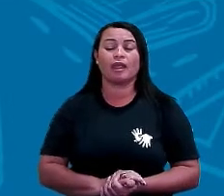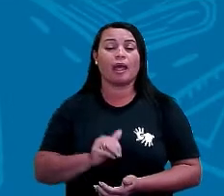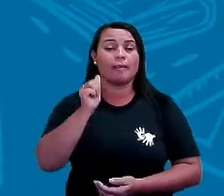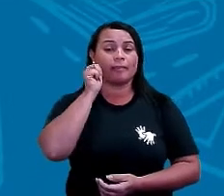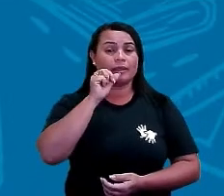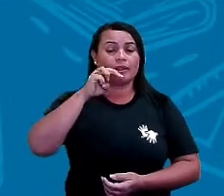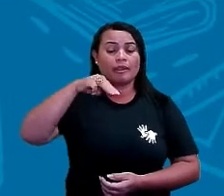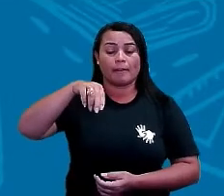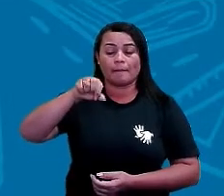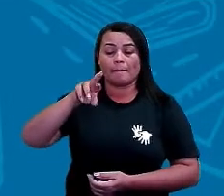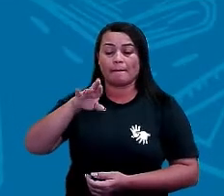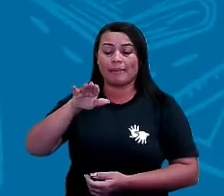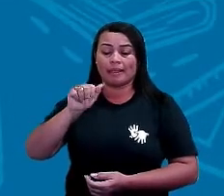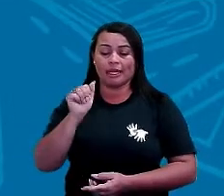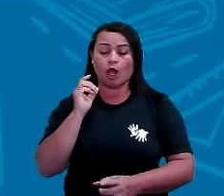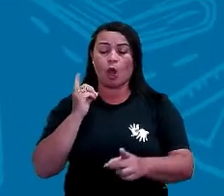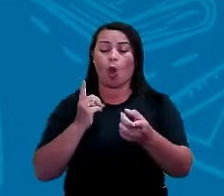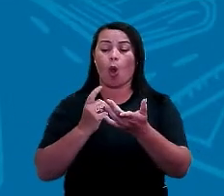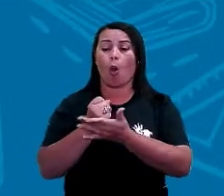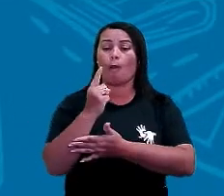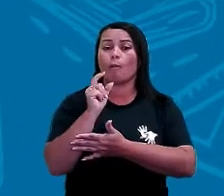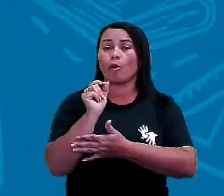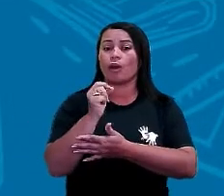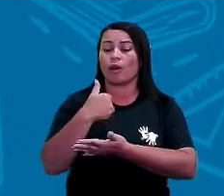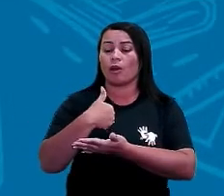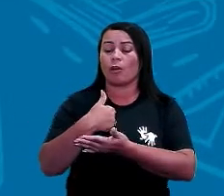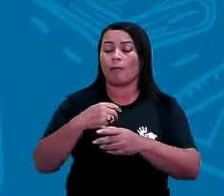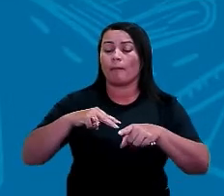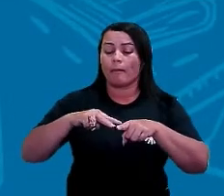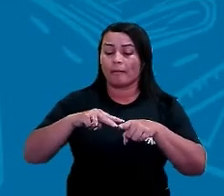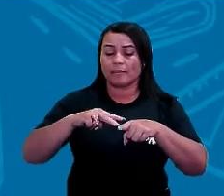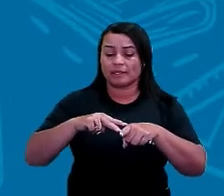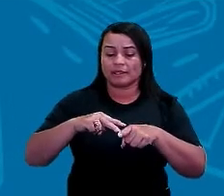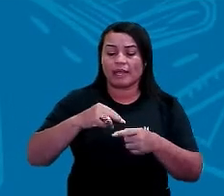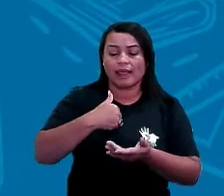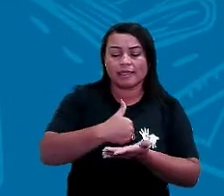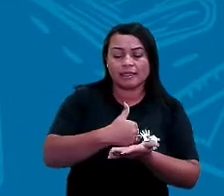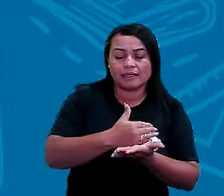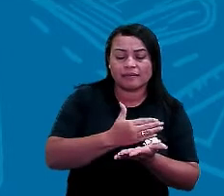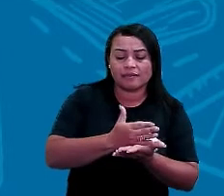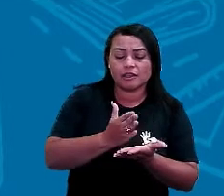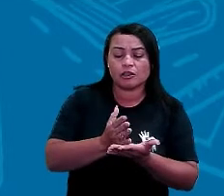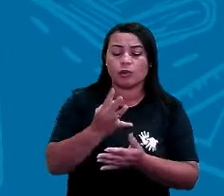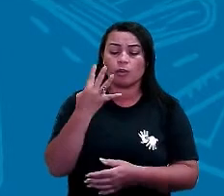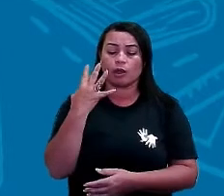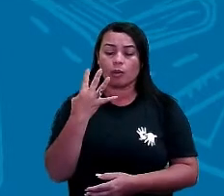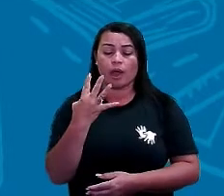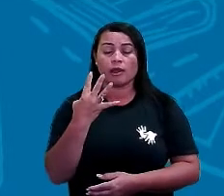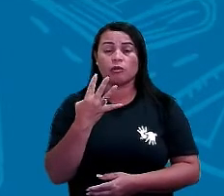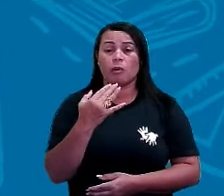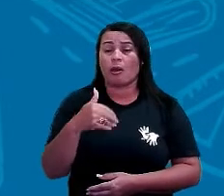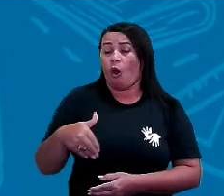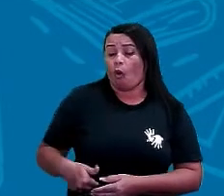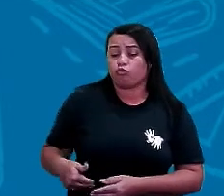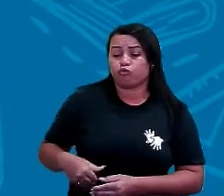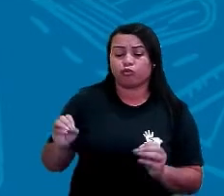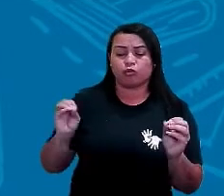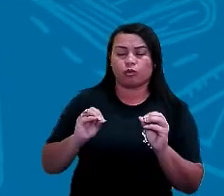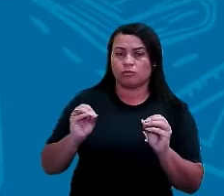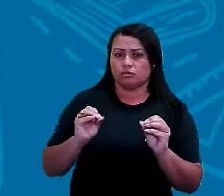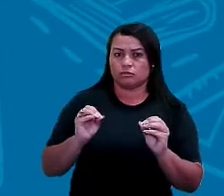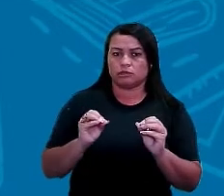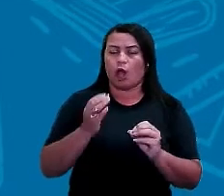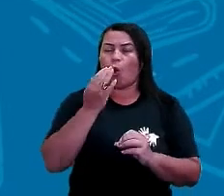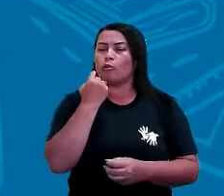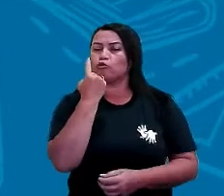Maria comprou uma pizza e dividiu em 4 fatias iguais. Como não estava com muita fome, ela comeu apenas